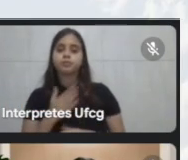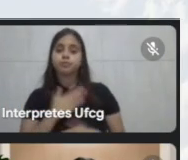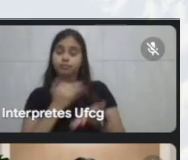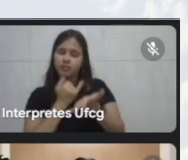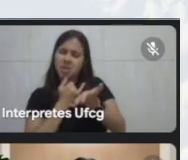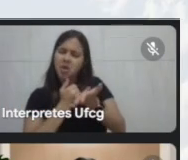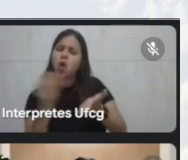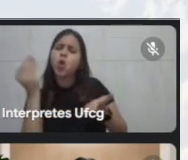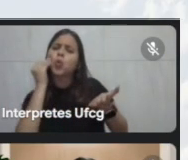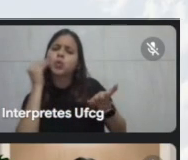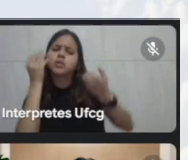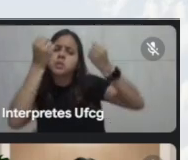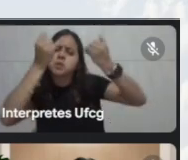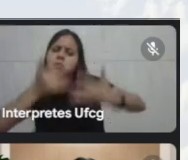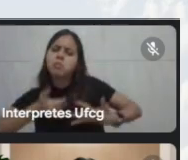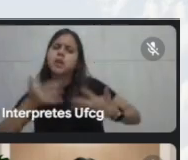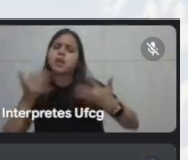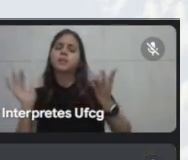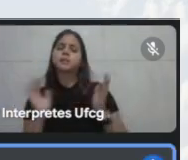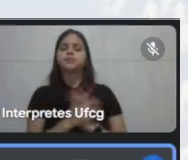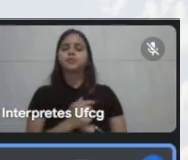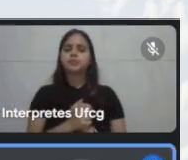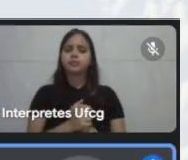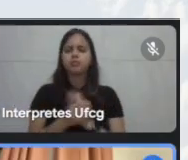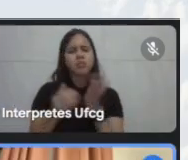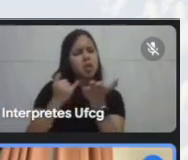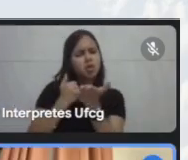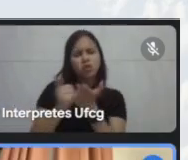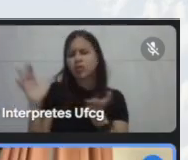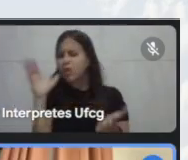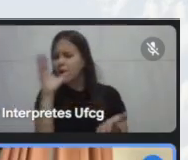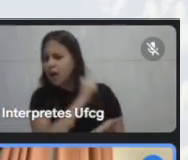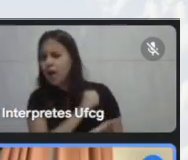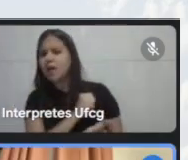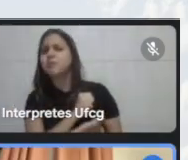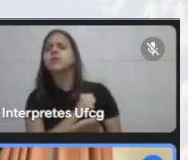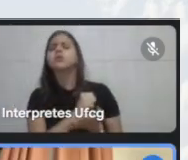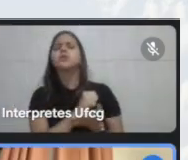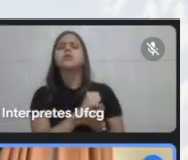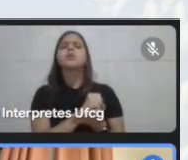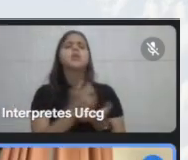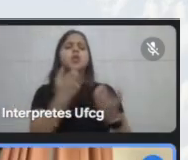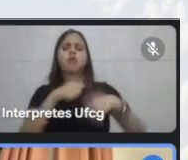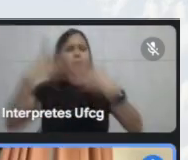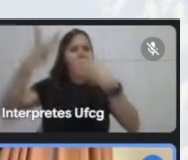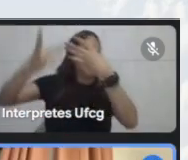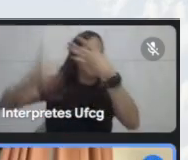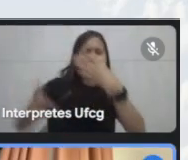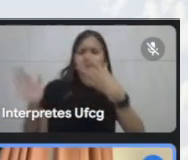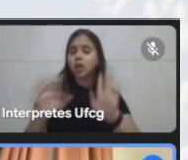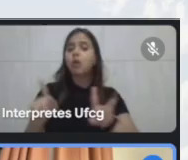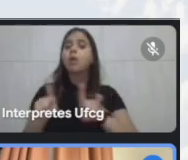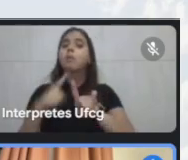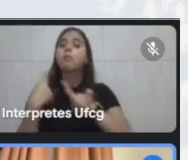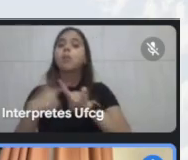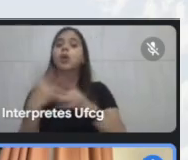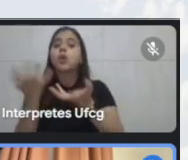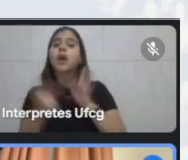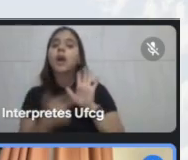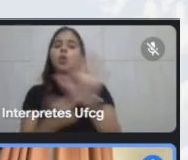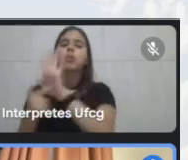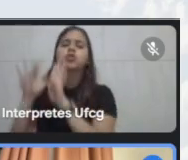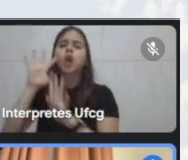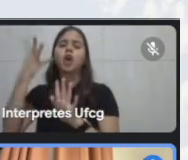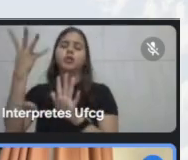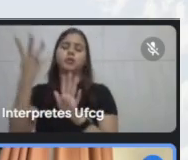um pouco aqui a introdução, para não tomar assim, muito tempo, para que eu possa mostrar um pouco de resultados para vocês.